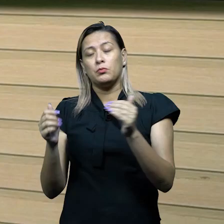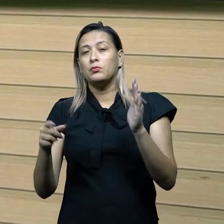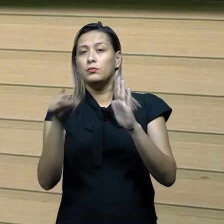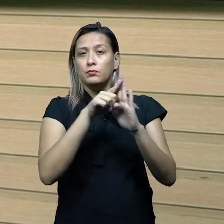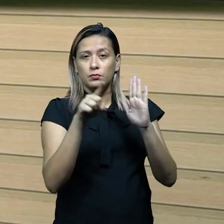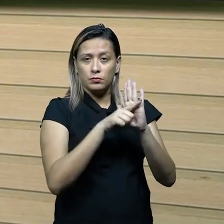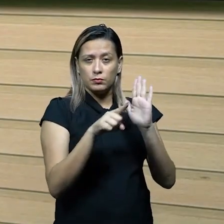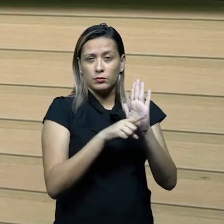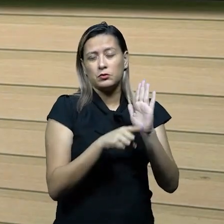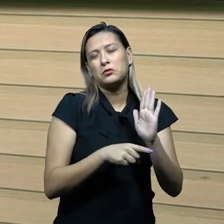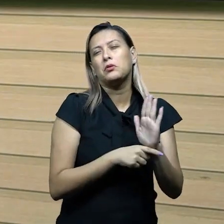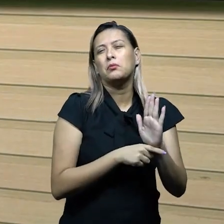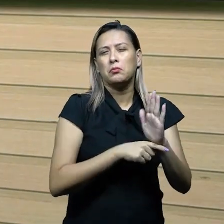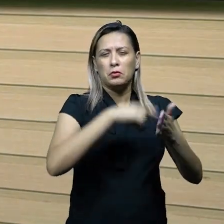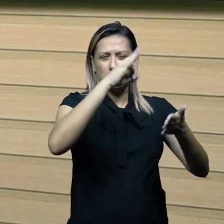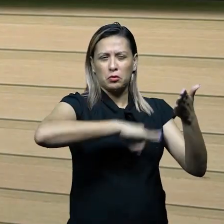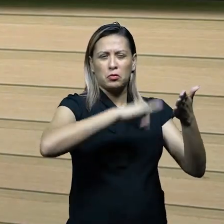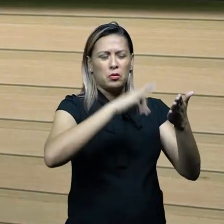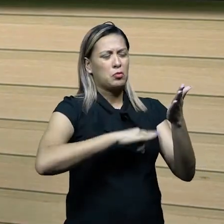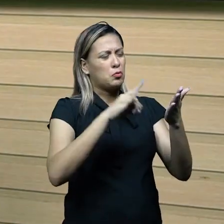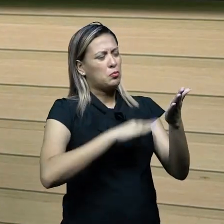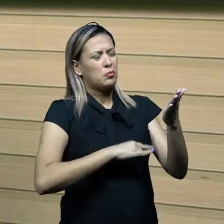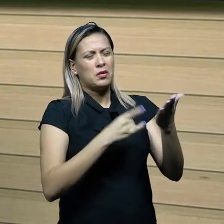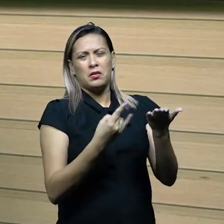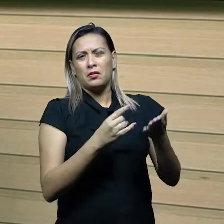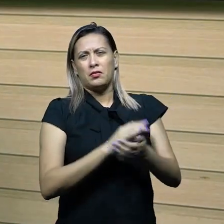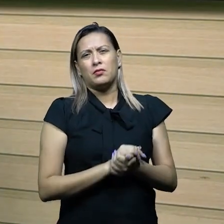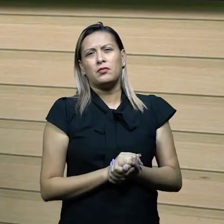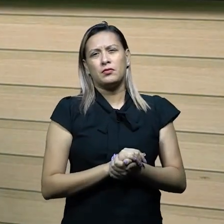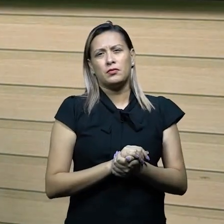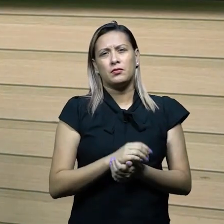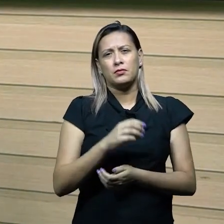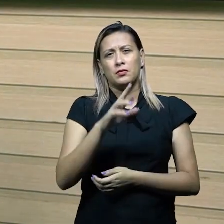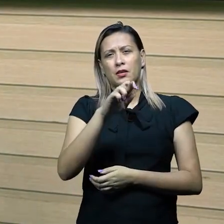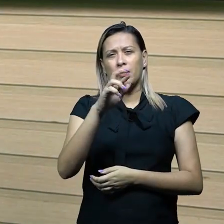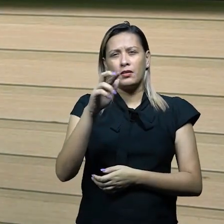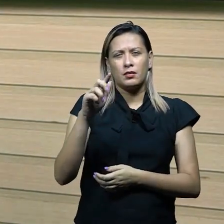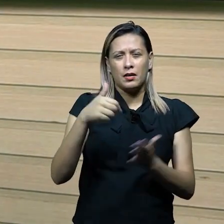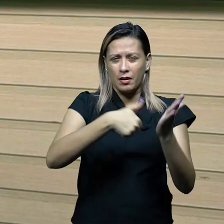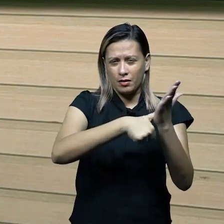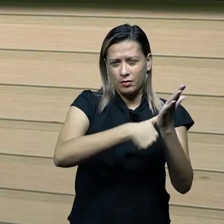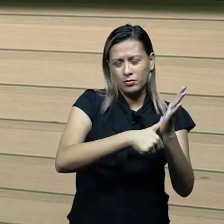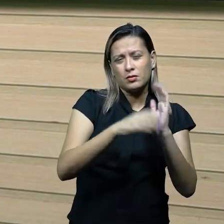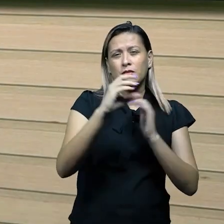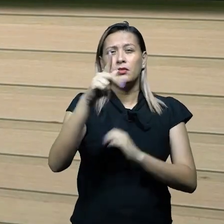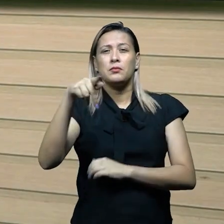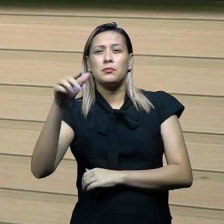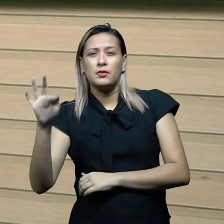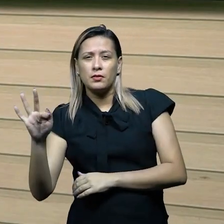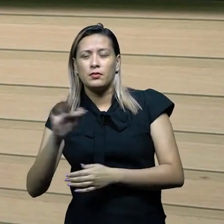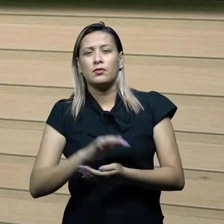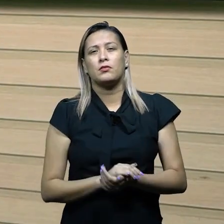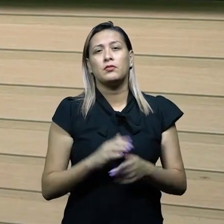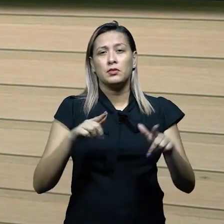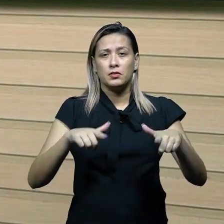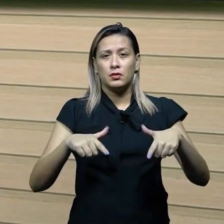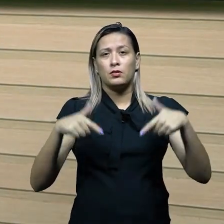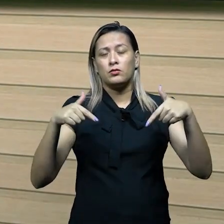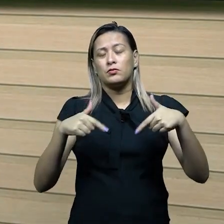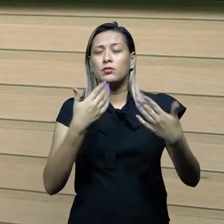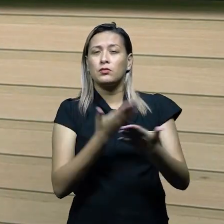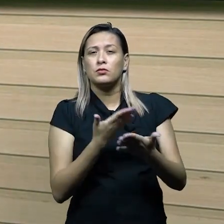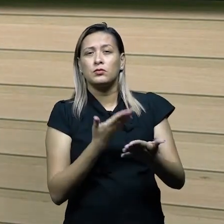de documentos, identidades, as xerox, identidade, CPF, comprovante de escolaridade, para onde eu vou levar esses